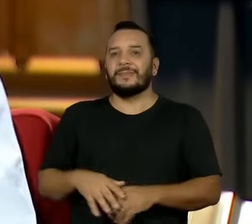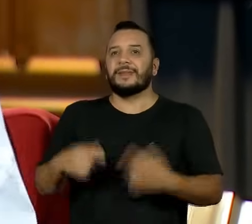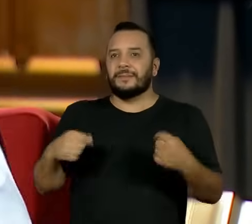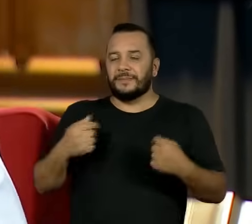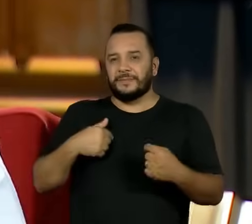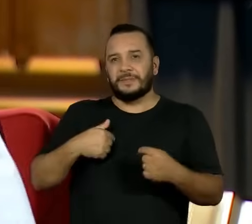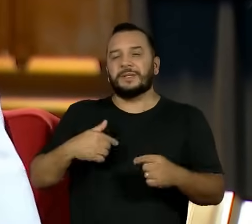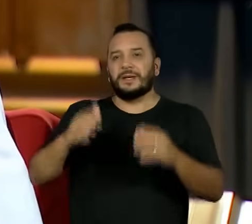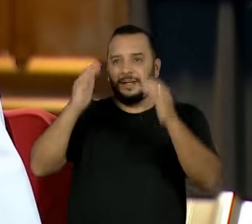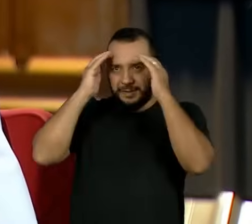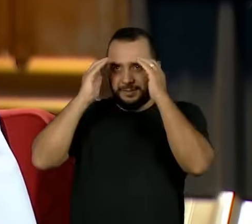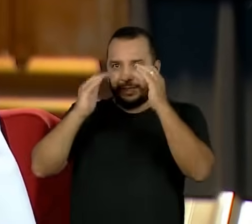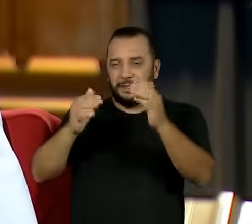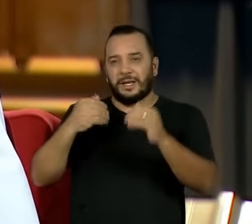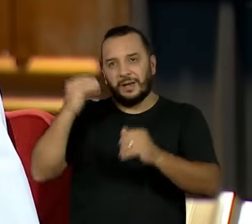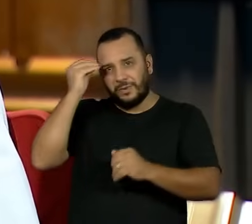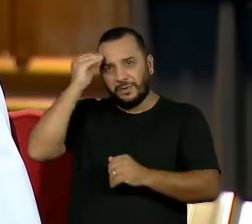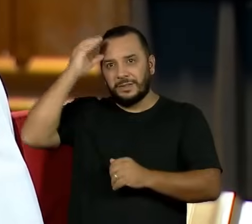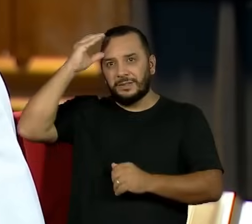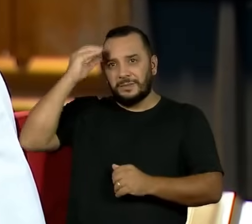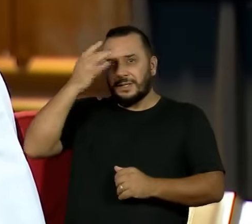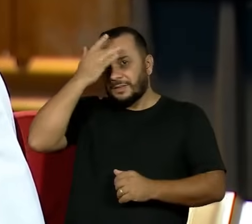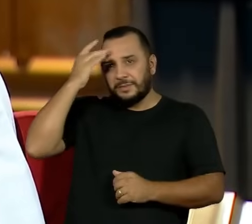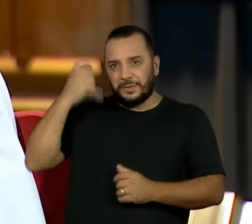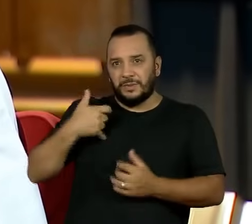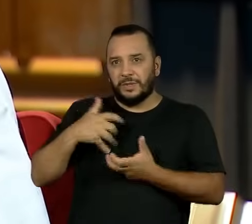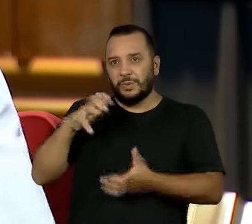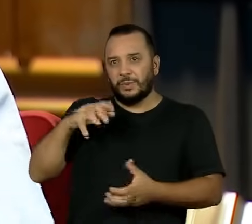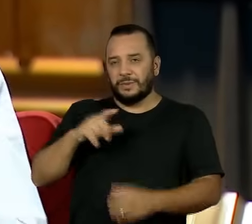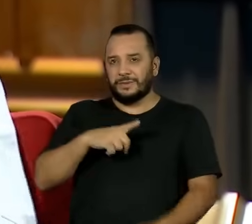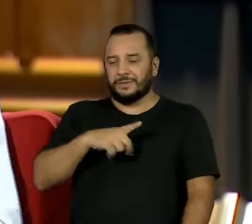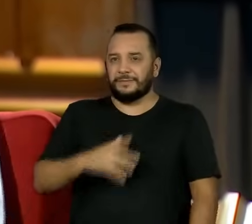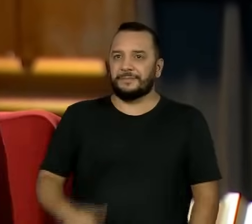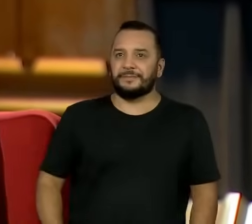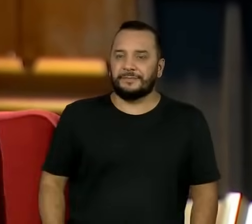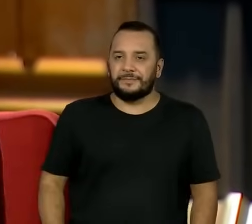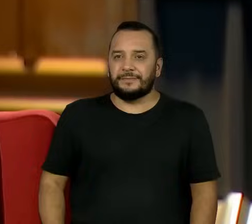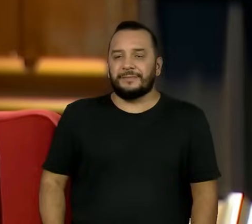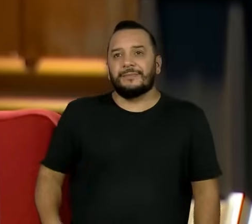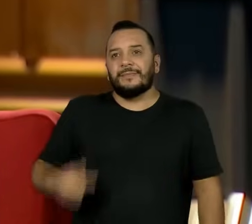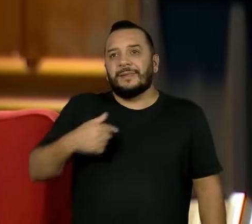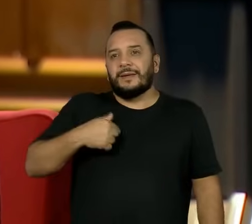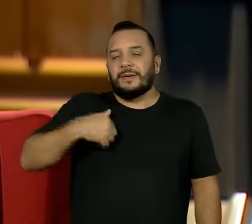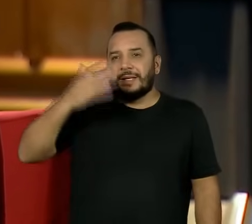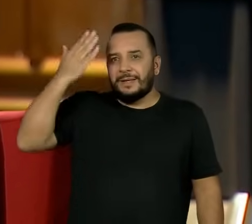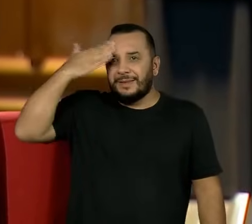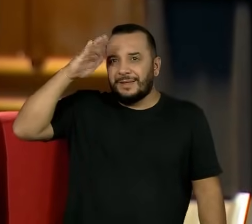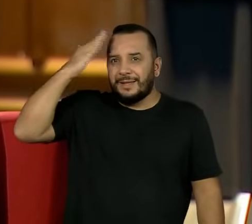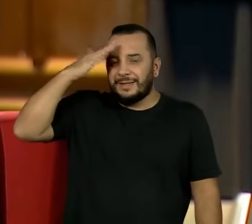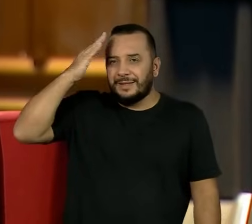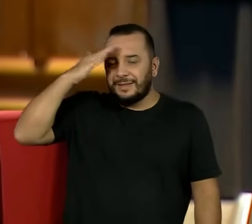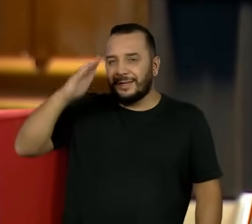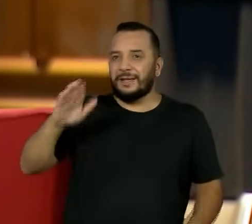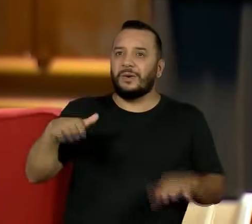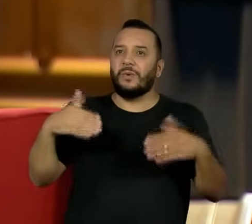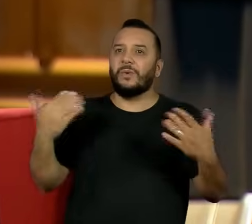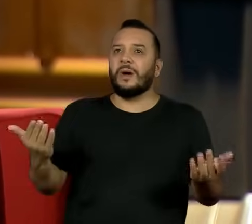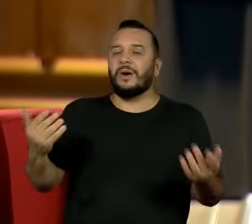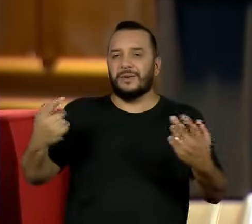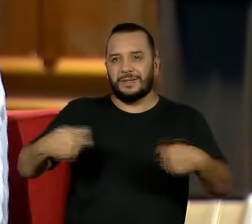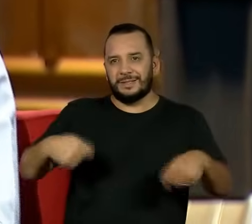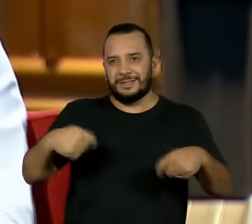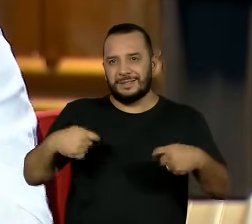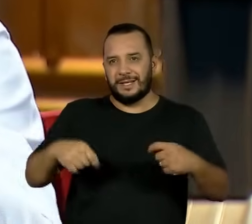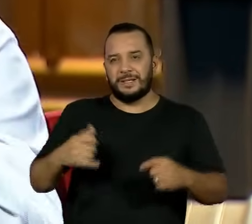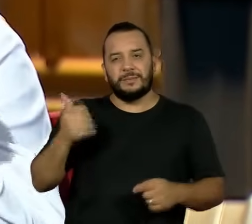os saberes e práticas desses locais. Sim. Porque daí eu consigo entender quais são as necessidades para